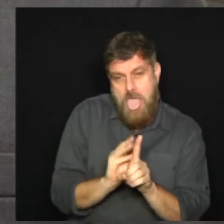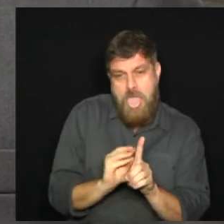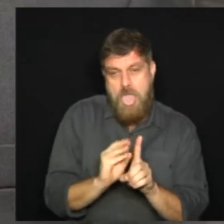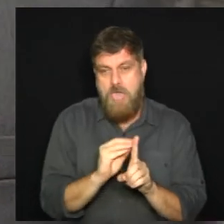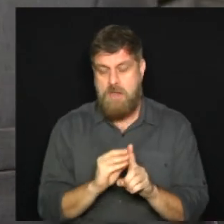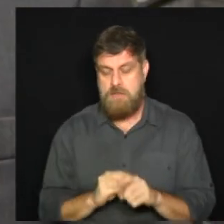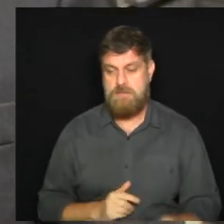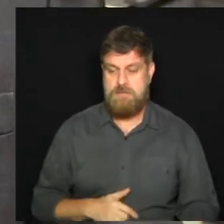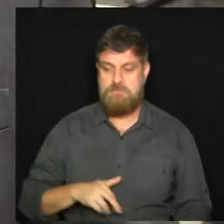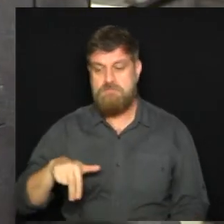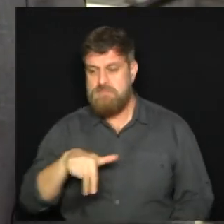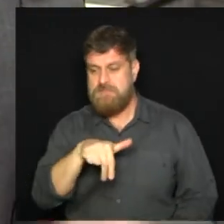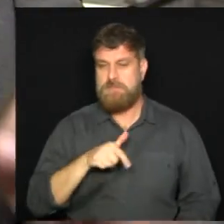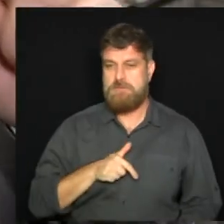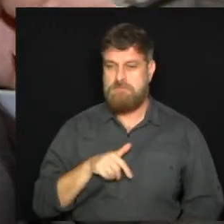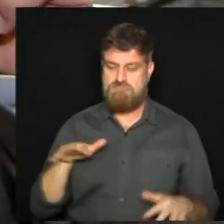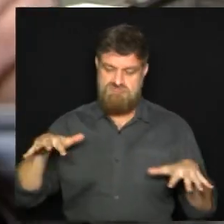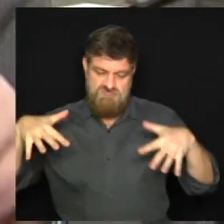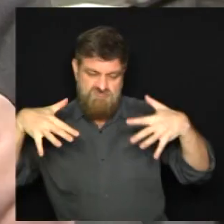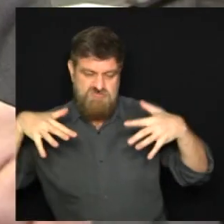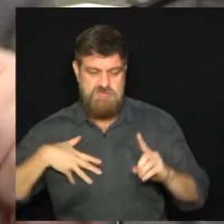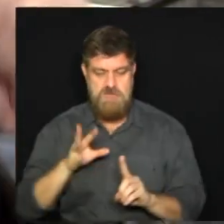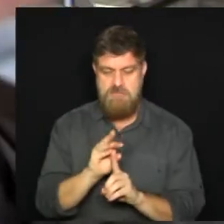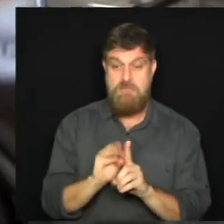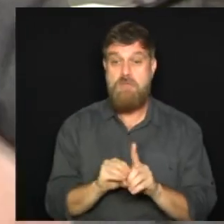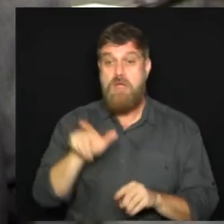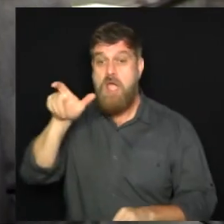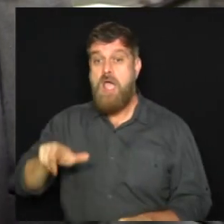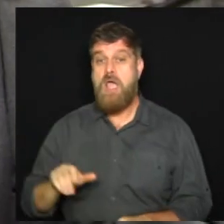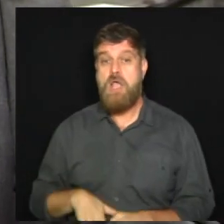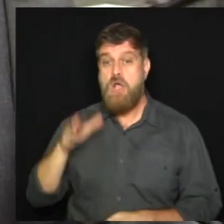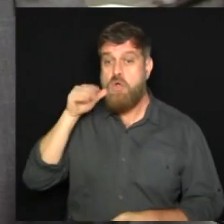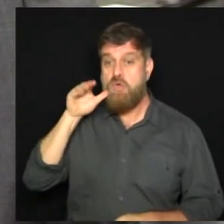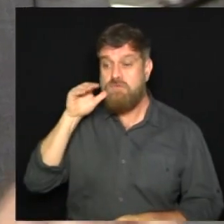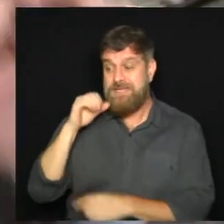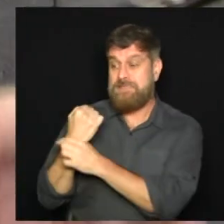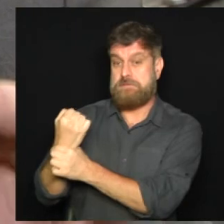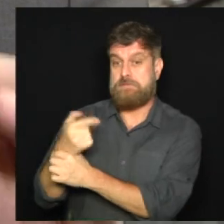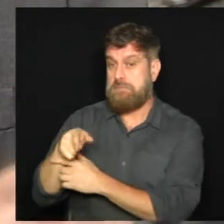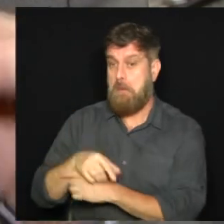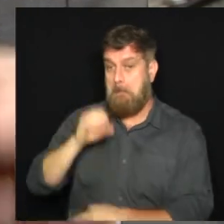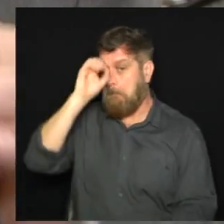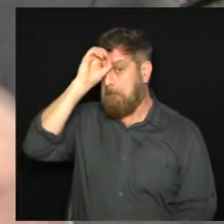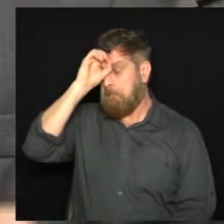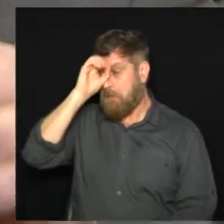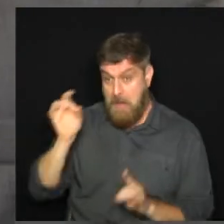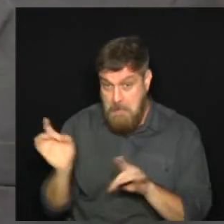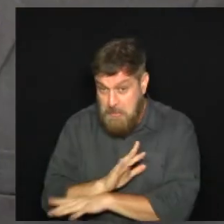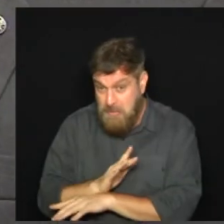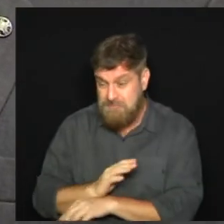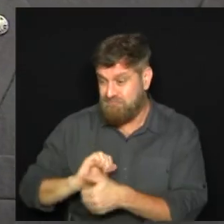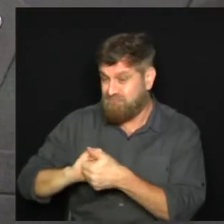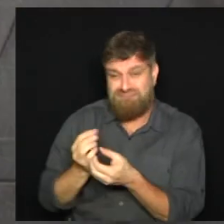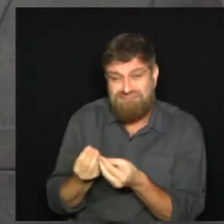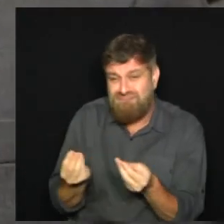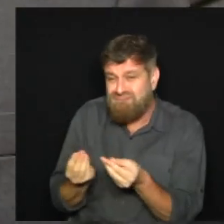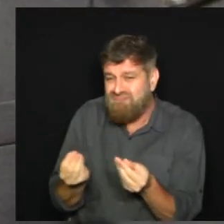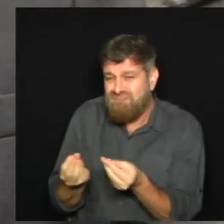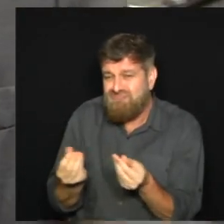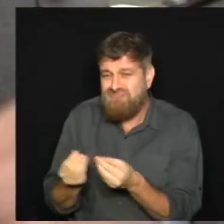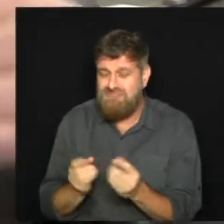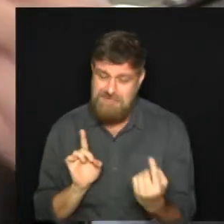destes ambientes e os seguranças, os funcionários da casa não estão qualificados para atender essa mulher.